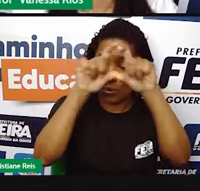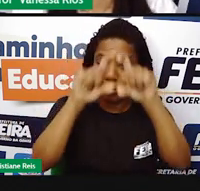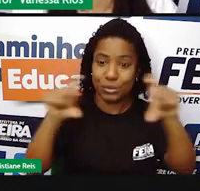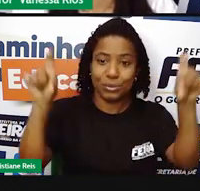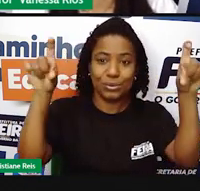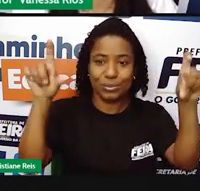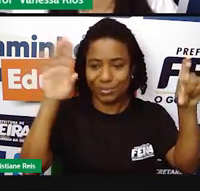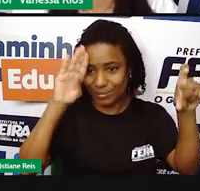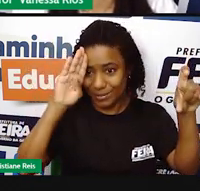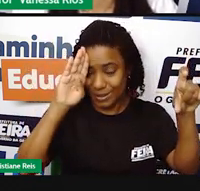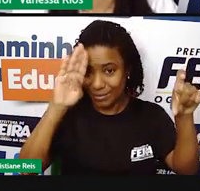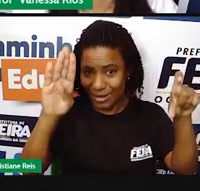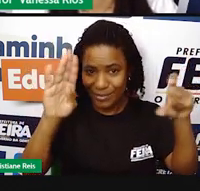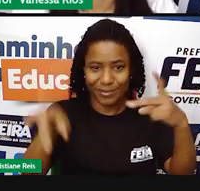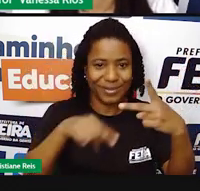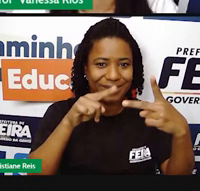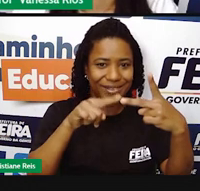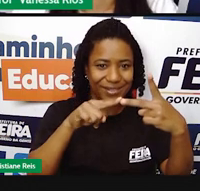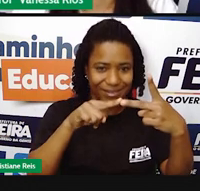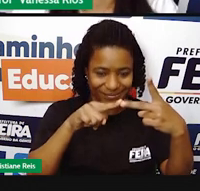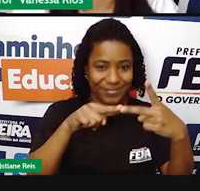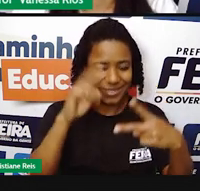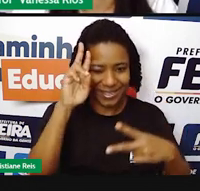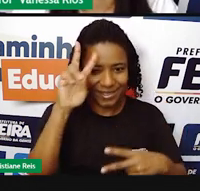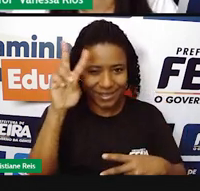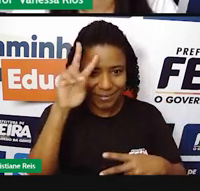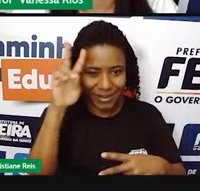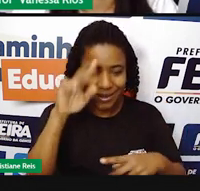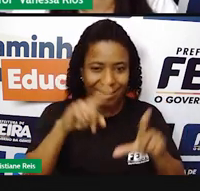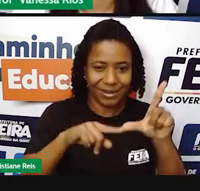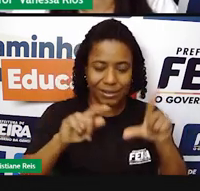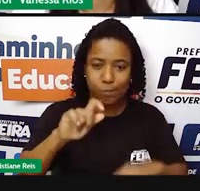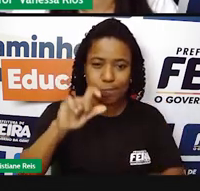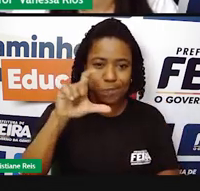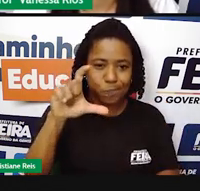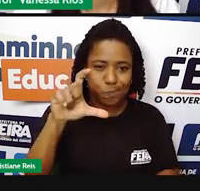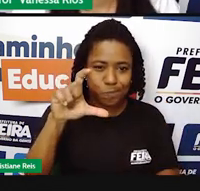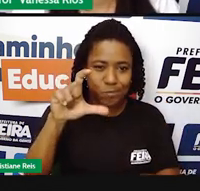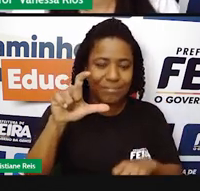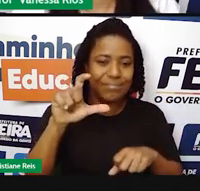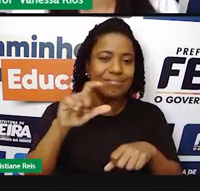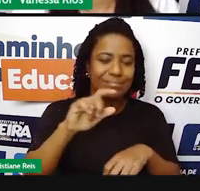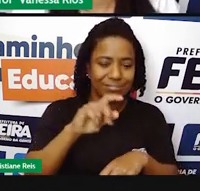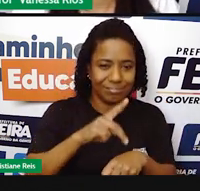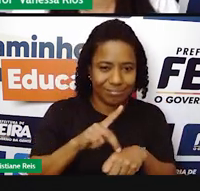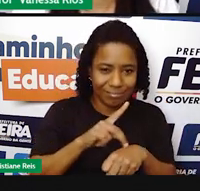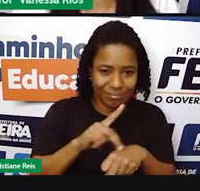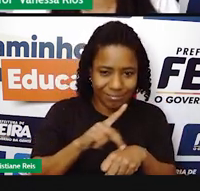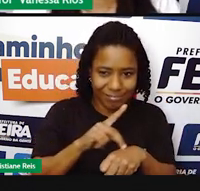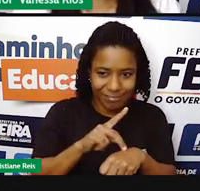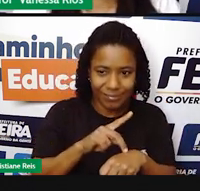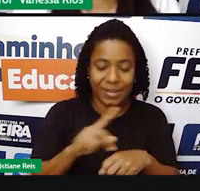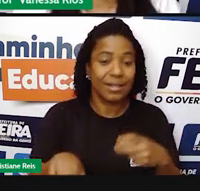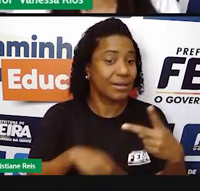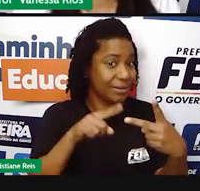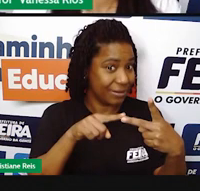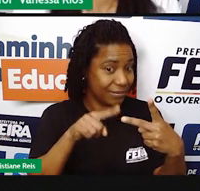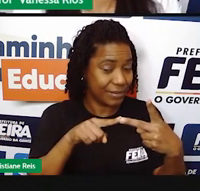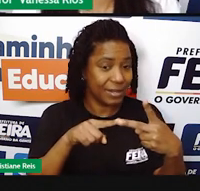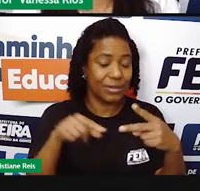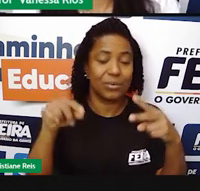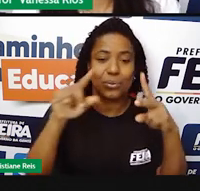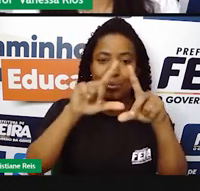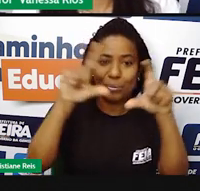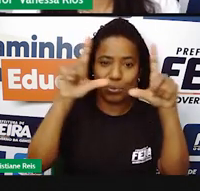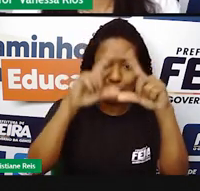principal que normalmente aparece aí com um tamanho maior, uma letra maior, uma letra em destaque, e também um título secundário, que